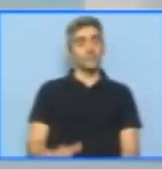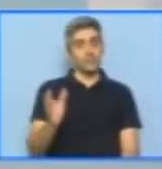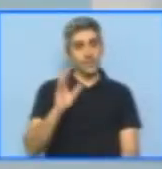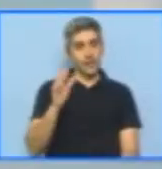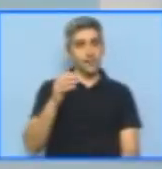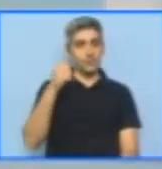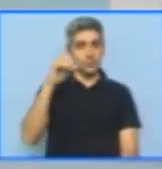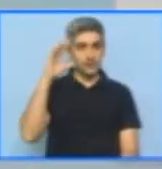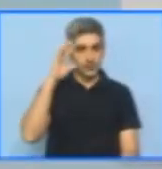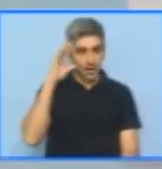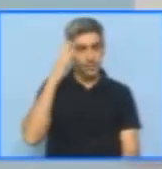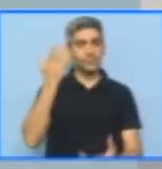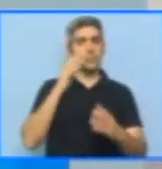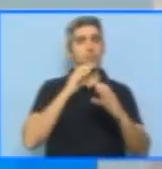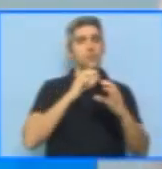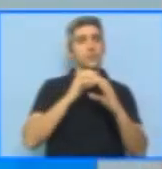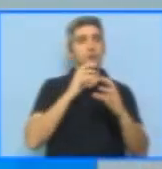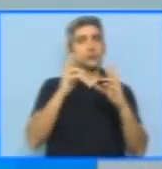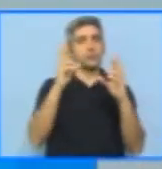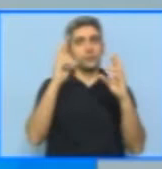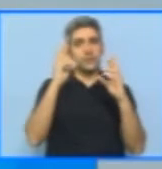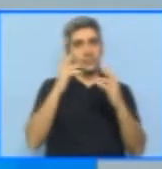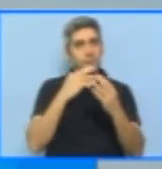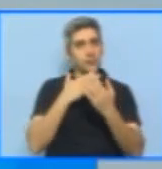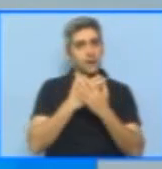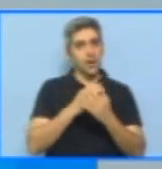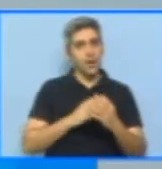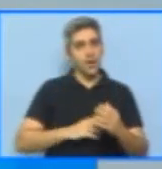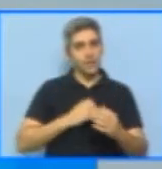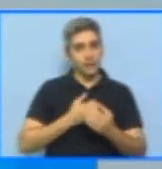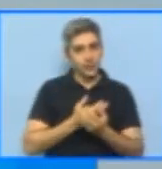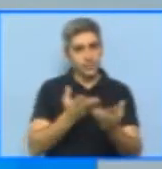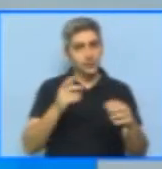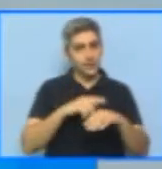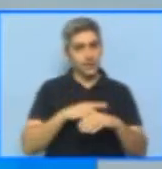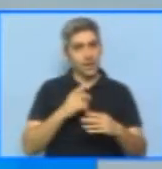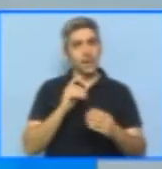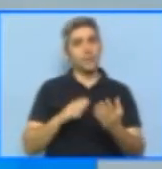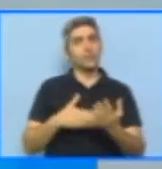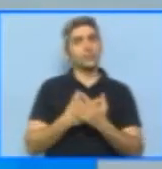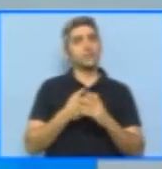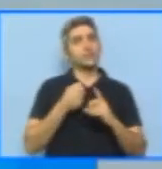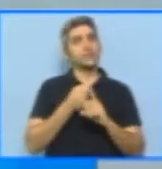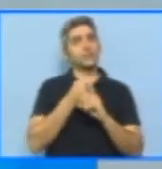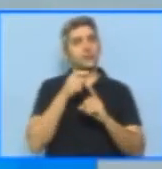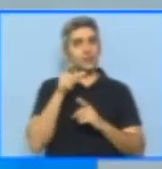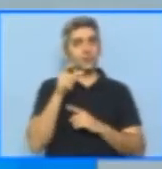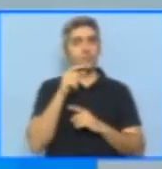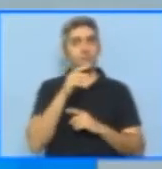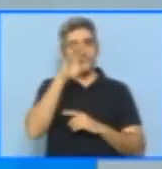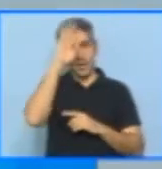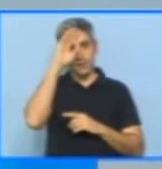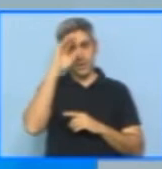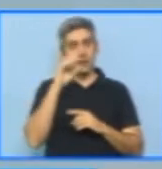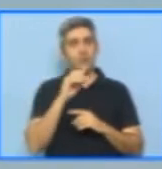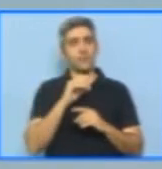Olá, muito boa tarde. Comunicar esperança e confiança no nosso tempo é o desafio proposto pelo Papa Francisco para o Dia Mundial das